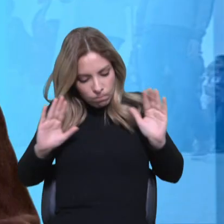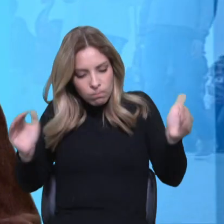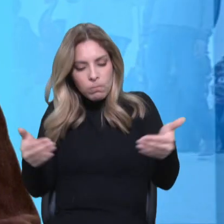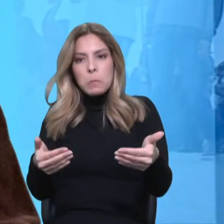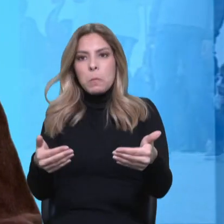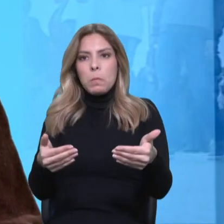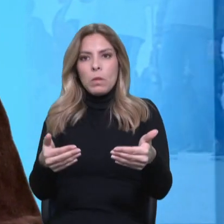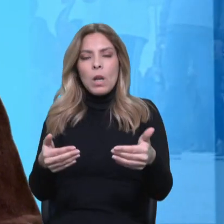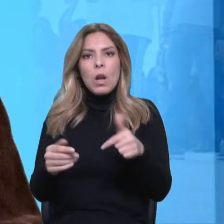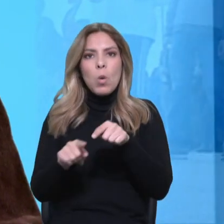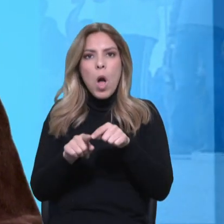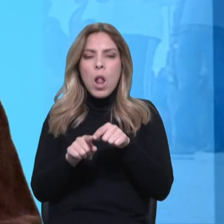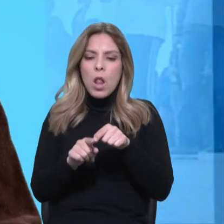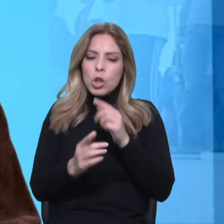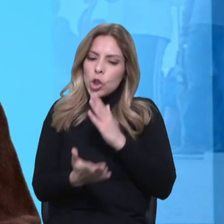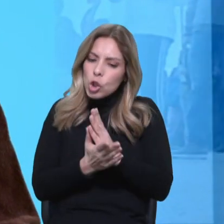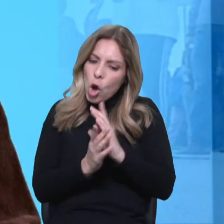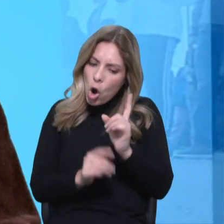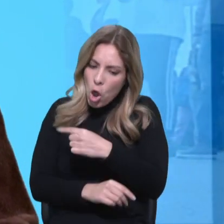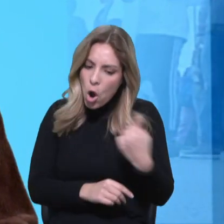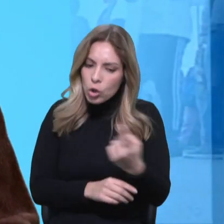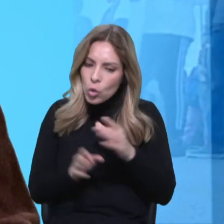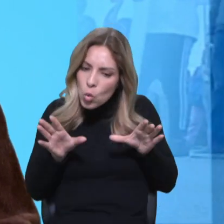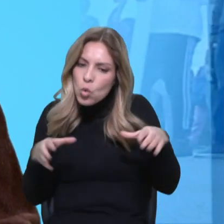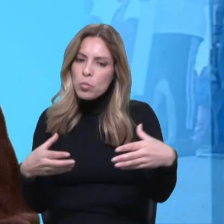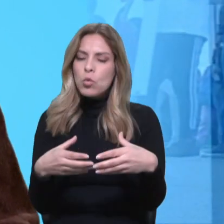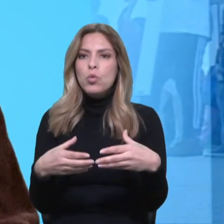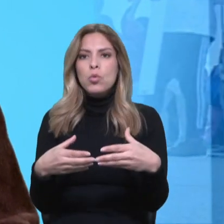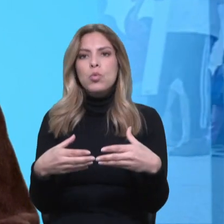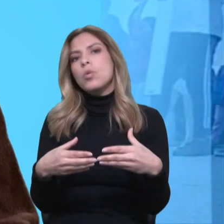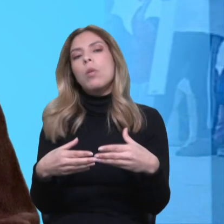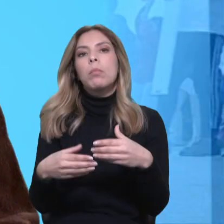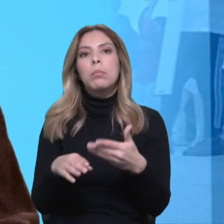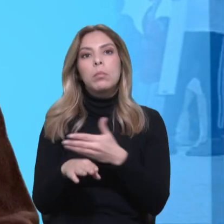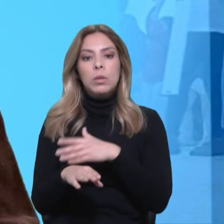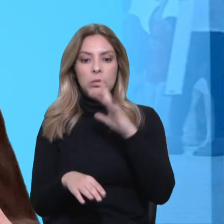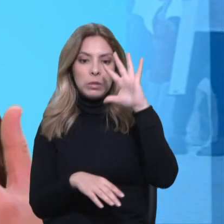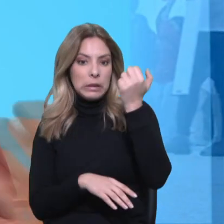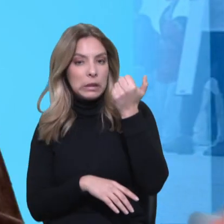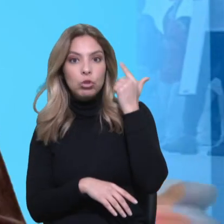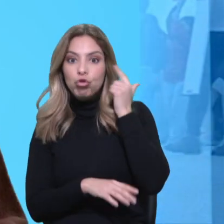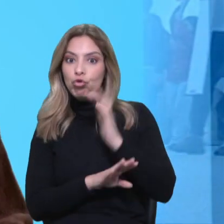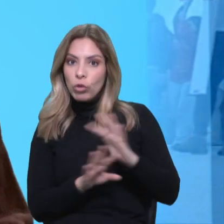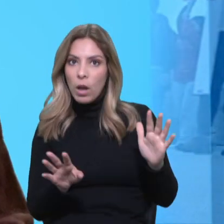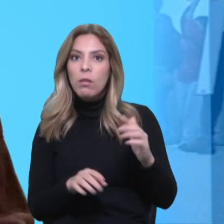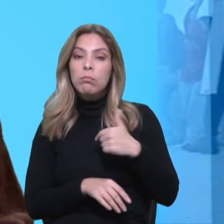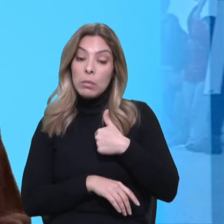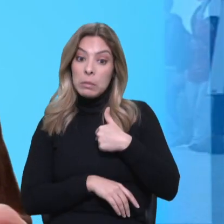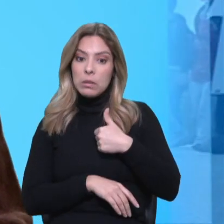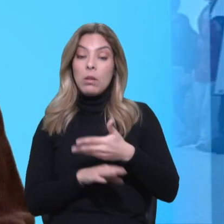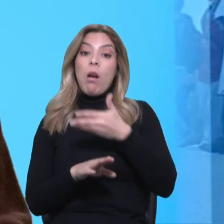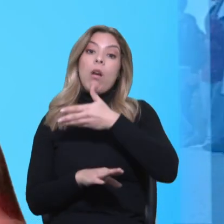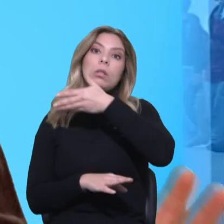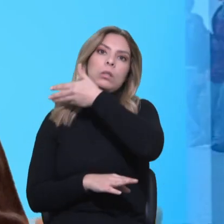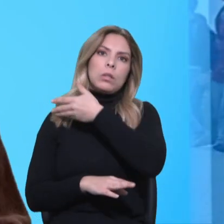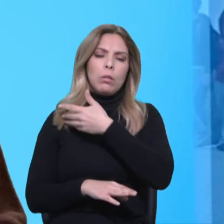própria denominação. E realmente, há pouco referia, nós estamos na 15ª edição. Para mim, que tenho estado desde o início, é de